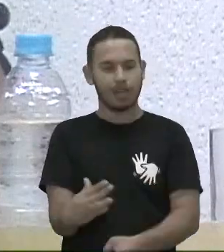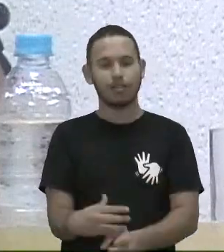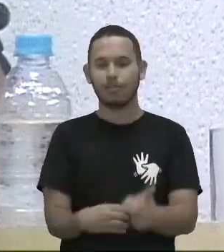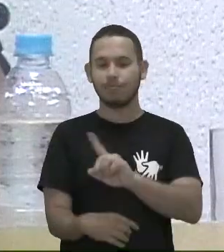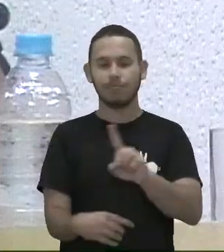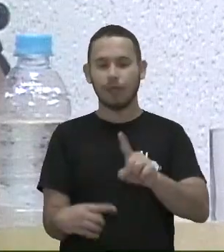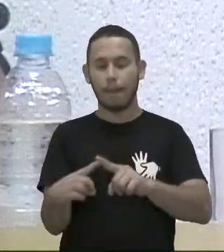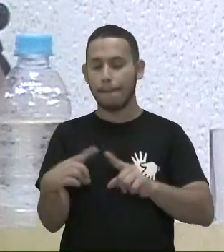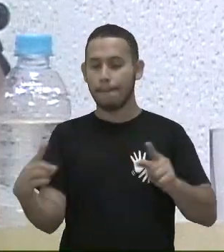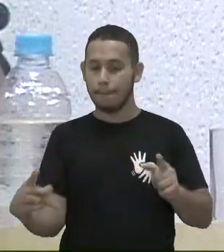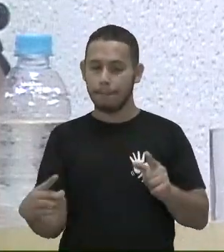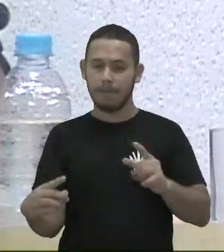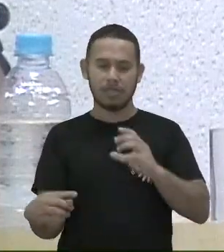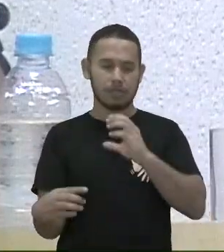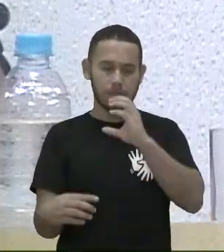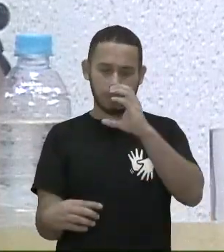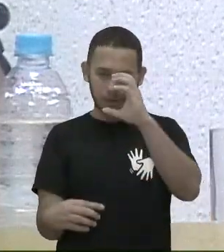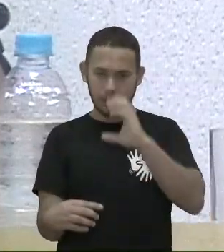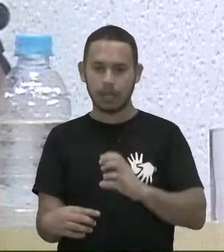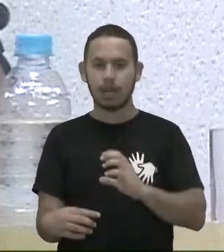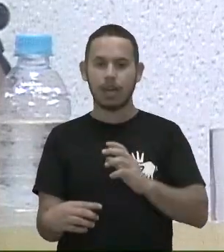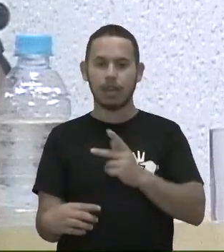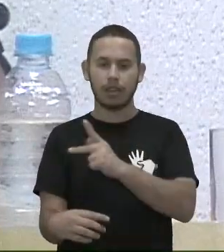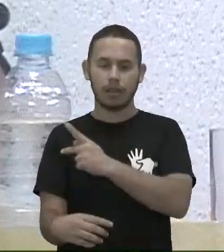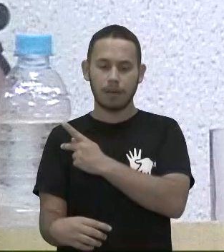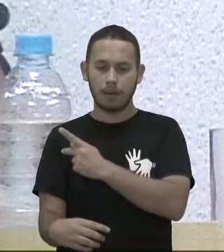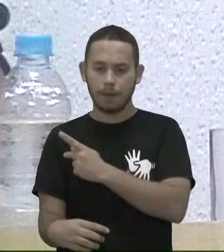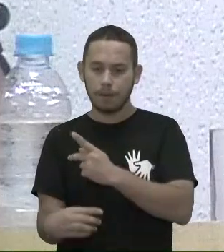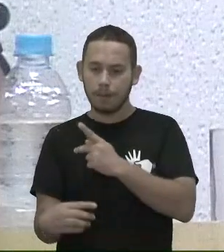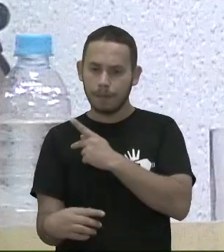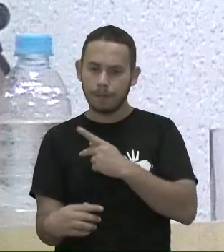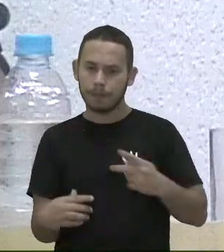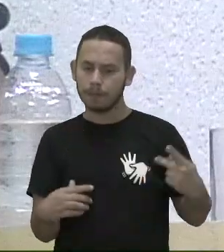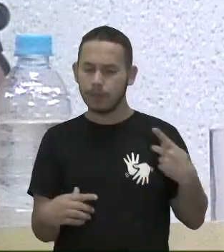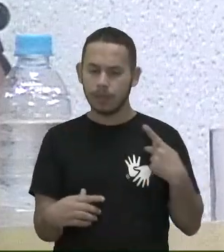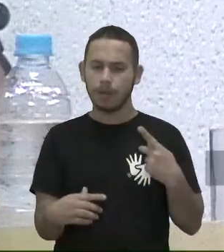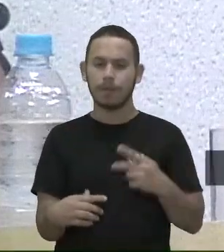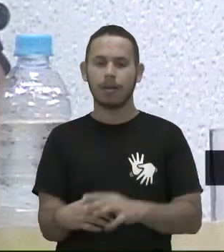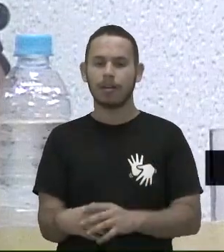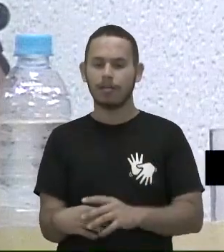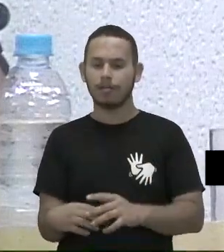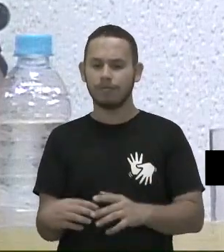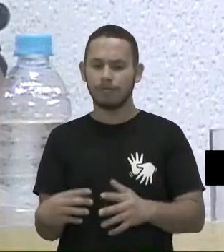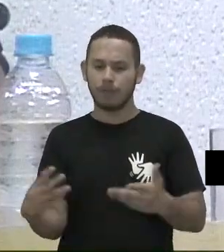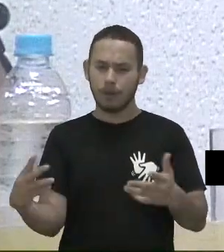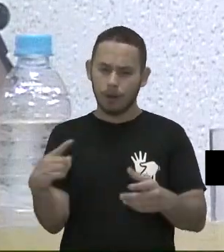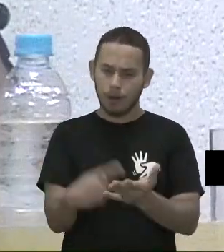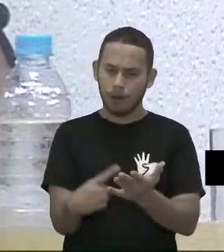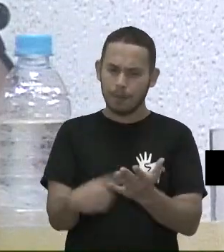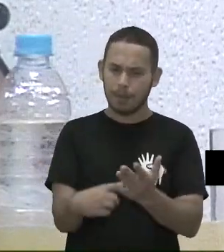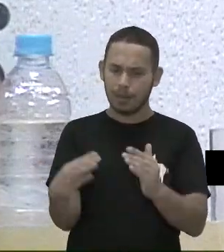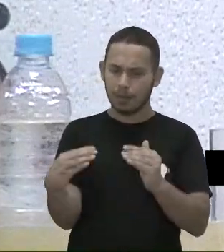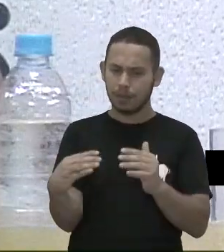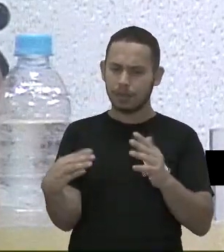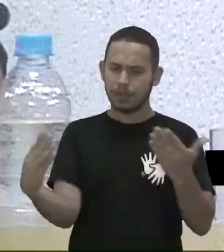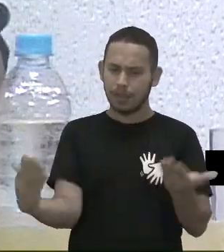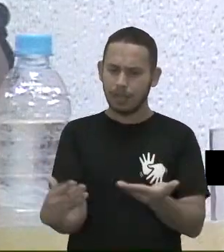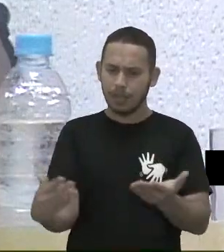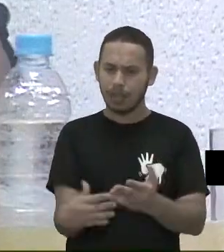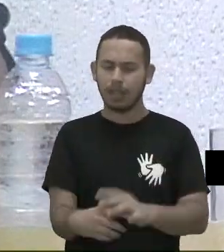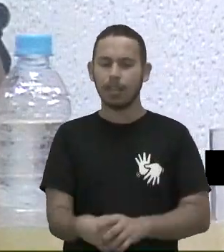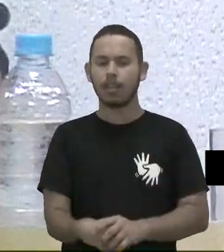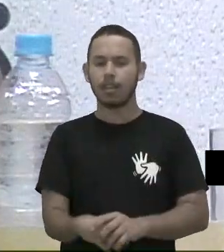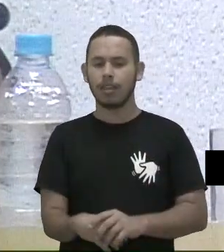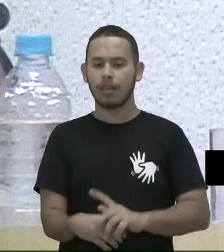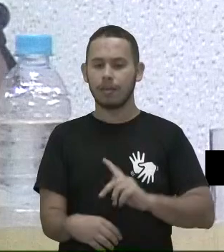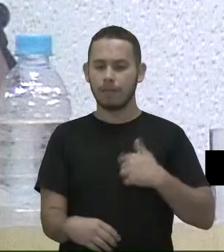Mas por ética e profissionalismo seria legal ter um diálogo com essa CPI. Marcar um dia no gabinete ou para vir até aqui à Câmara